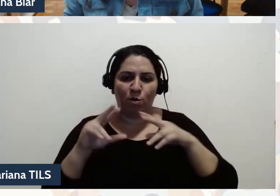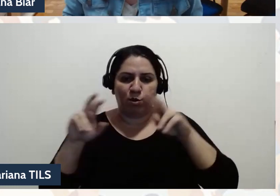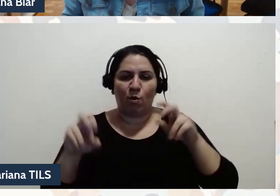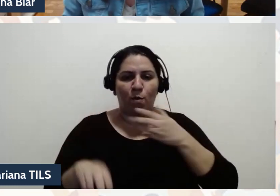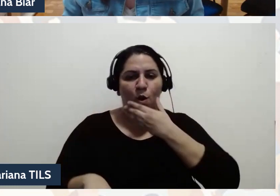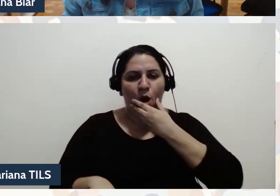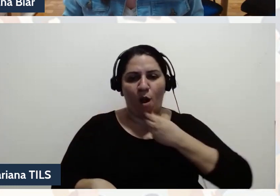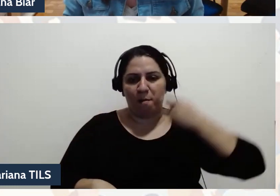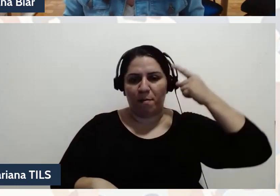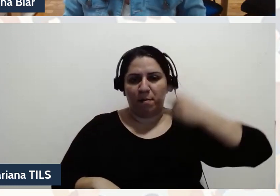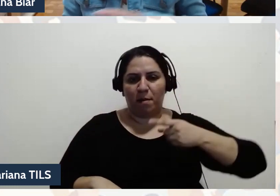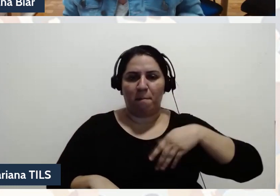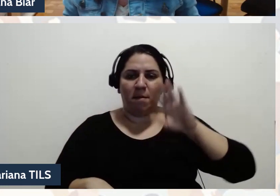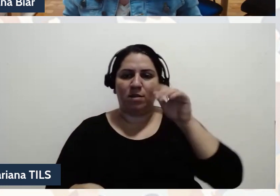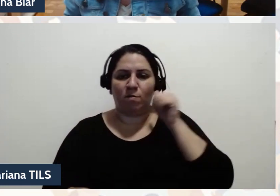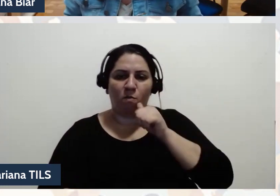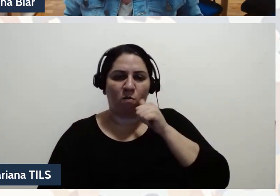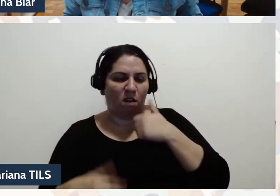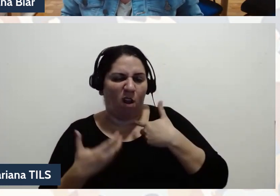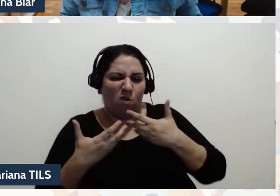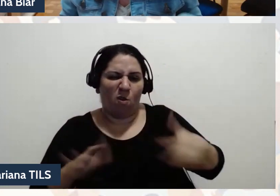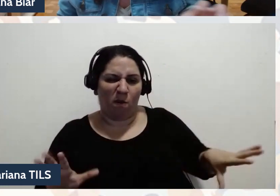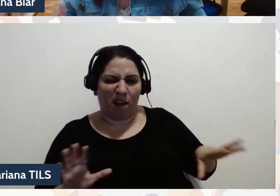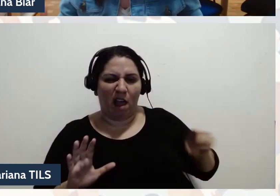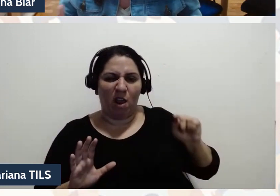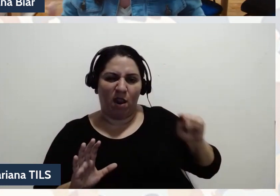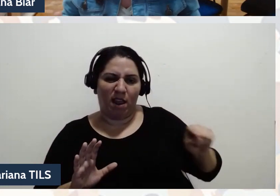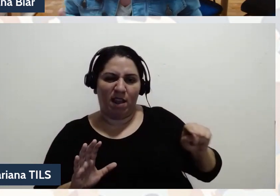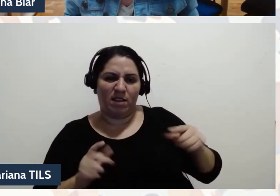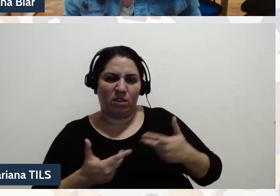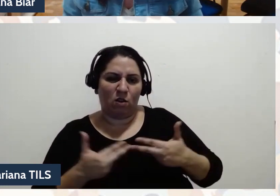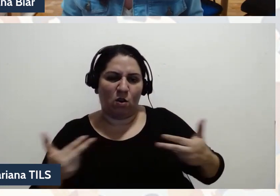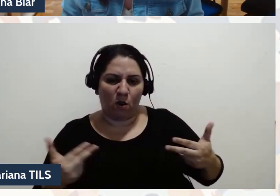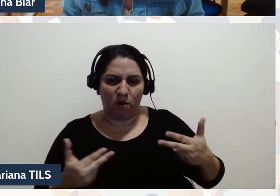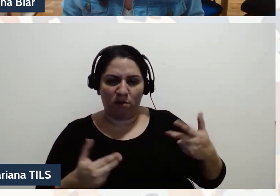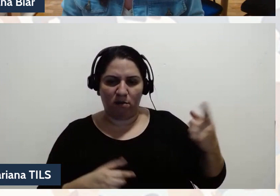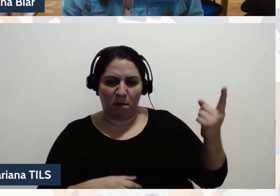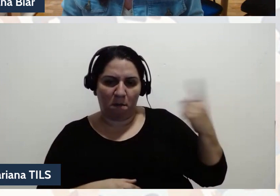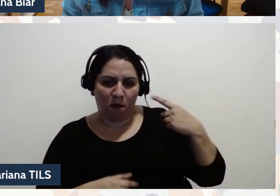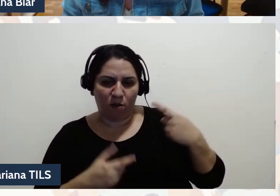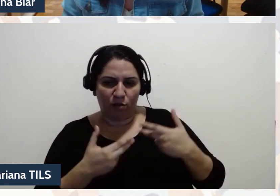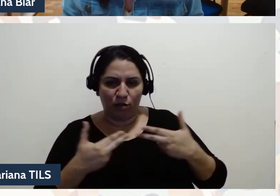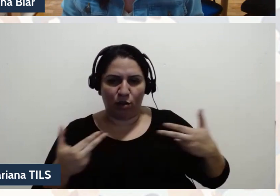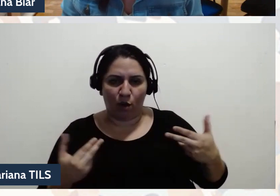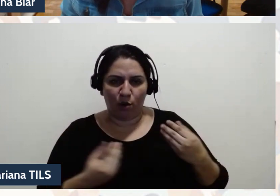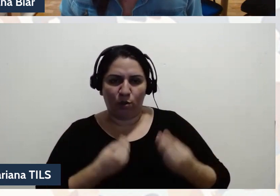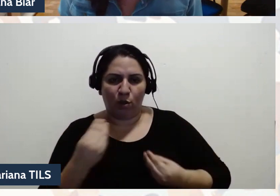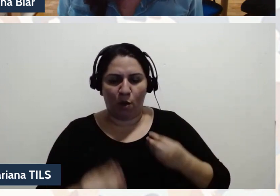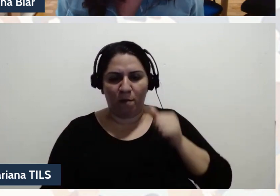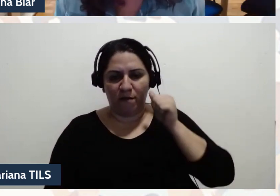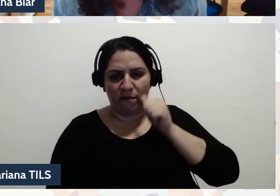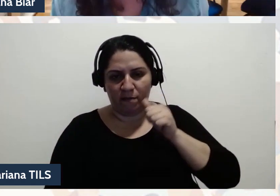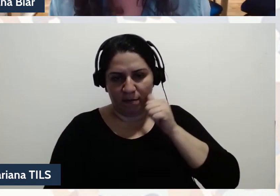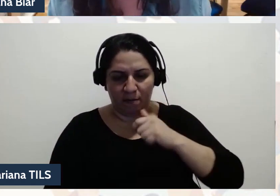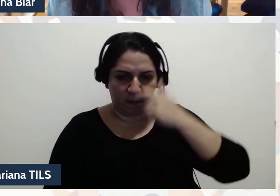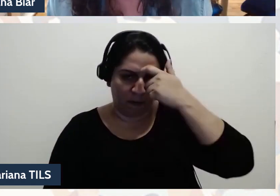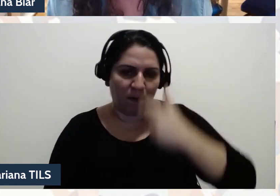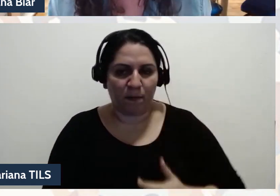performance que é uma performance que recusa um pouco, né, certos índices de uma feminilidade prototípica.